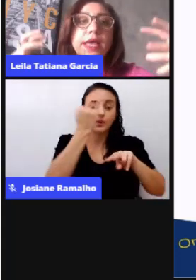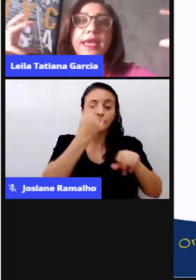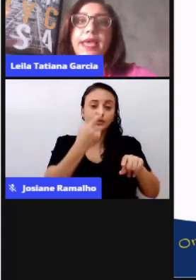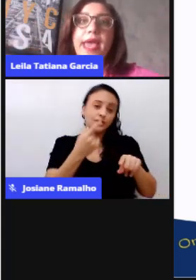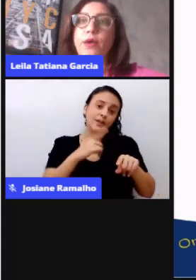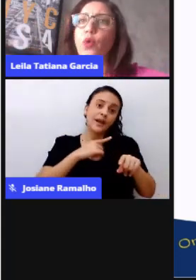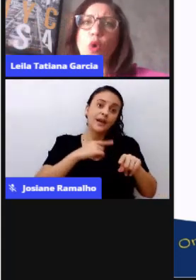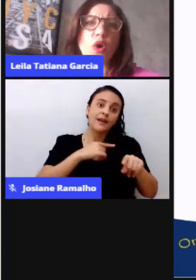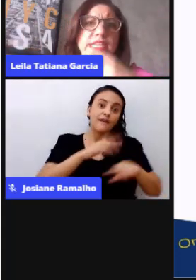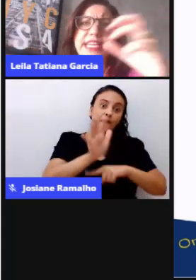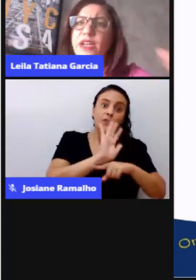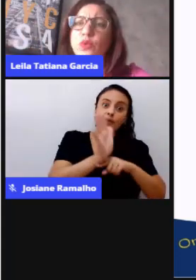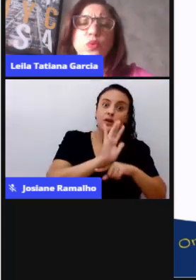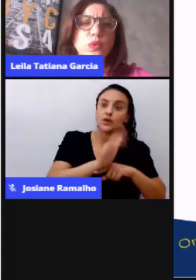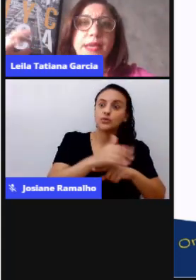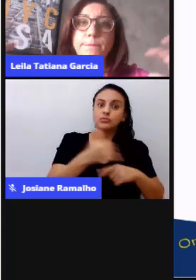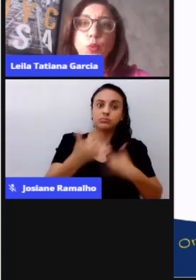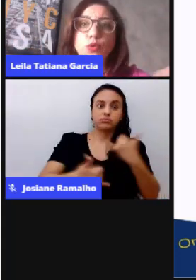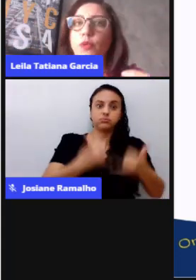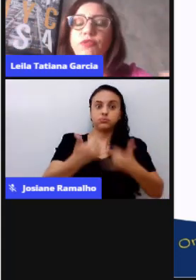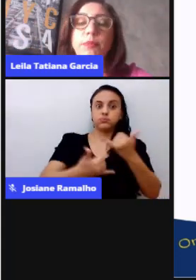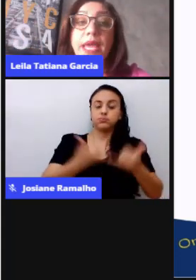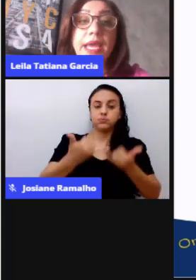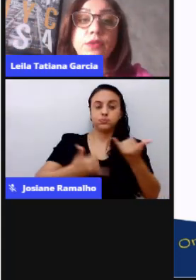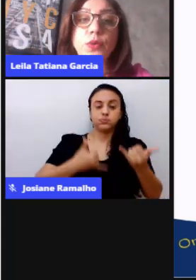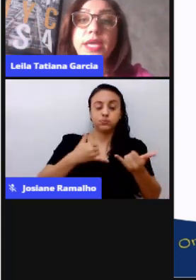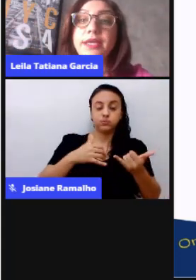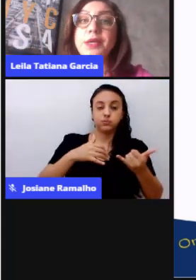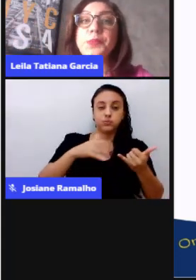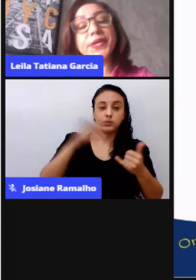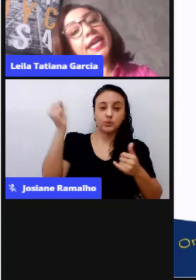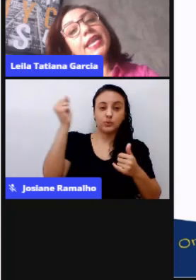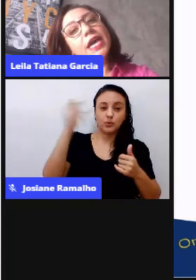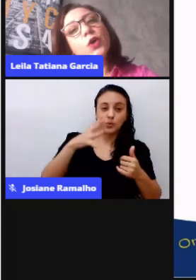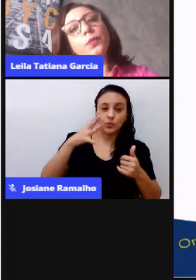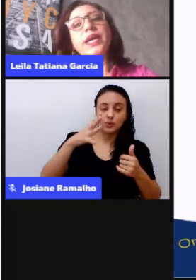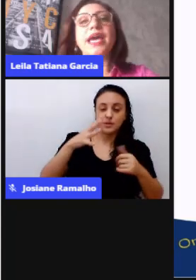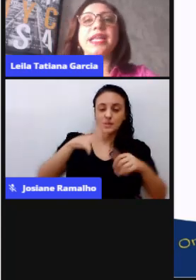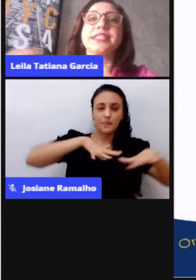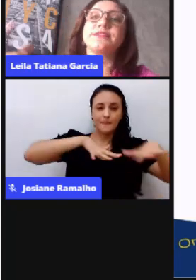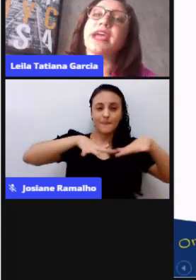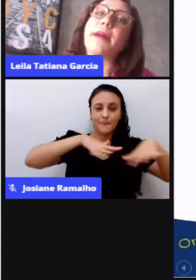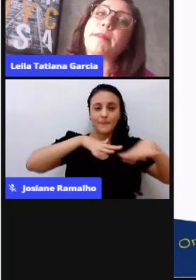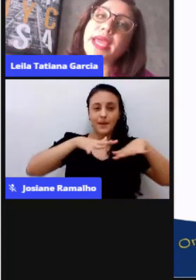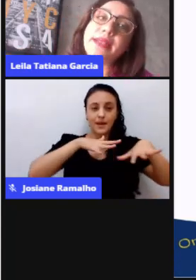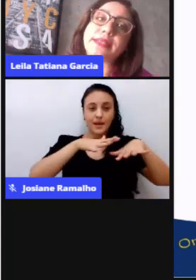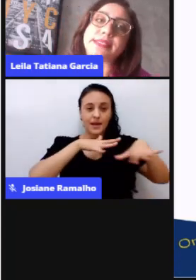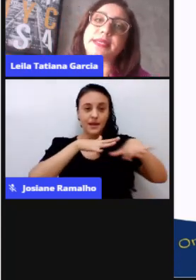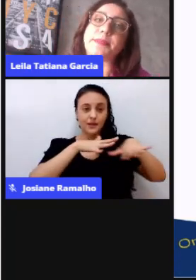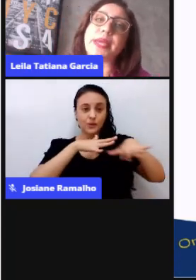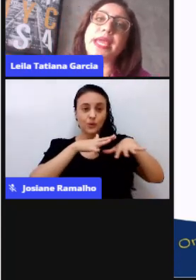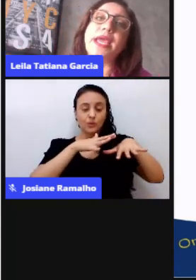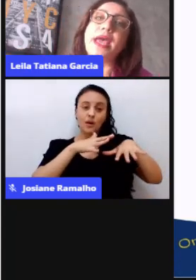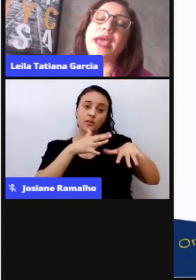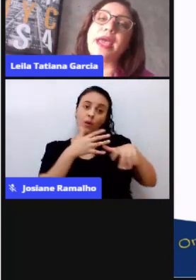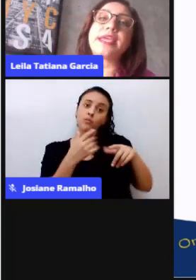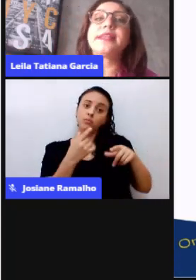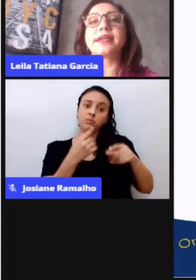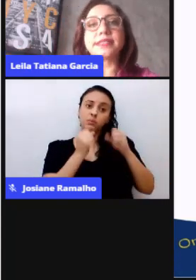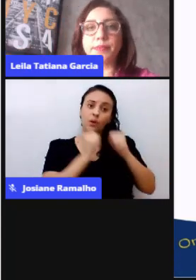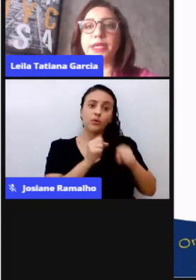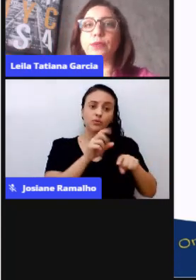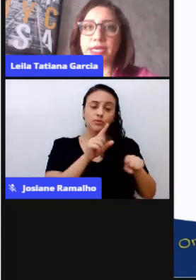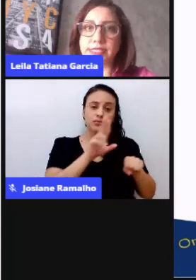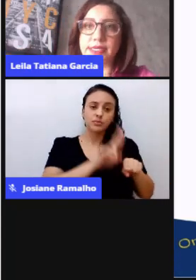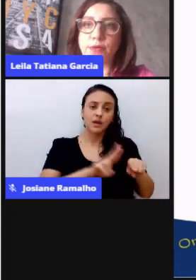ação, cores, luz, muito movimento. Então, por que não pegar essas ferramentas também